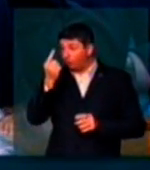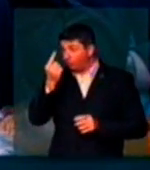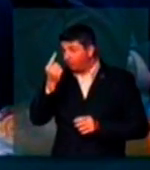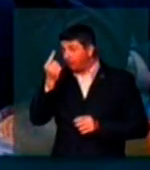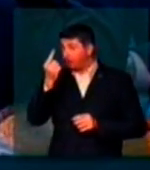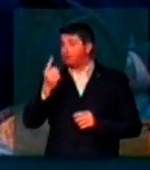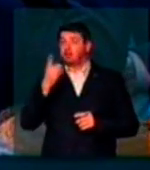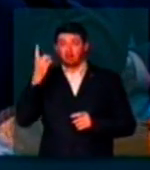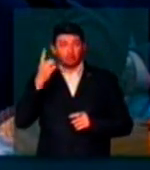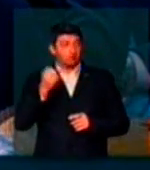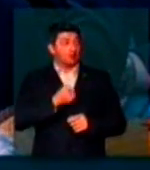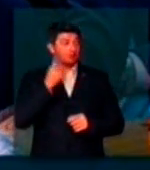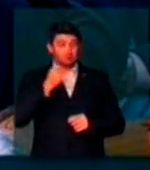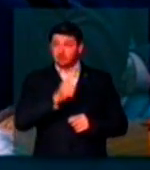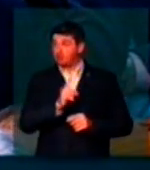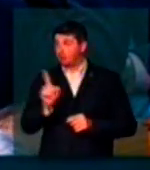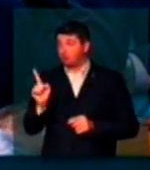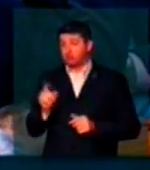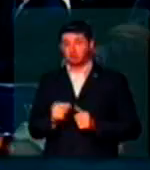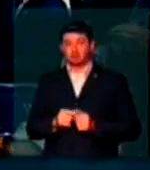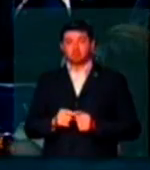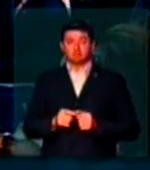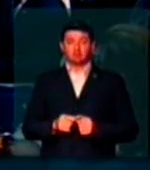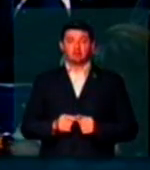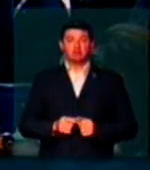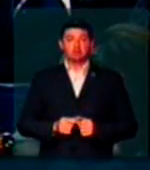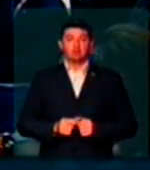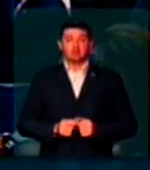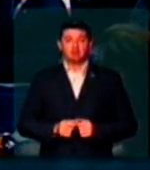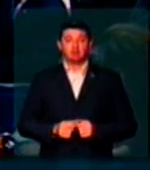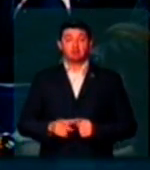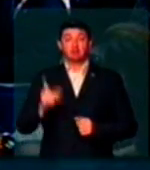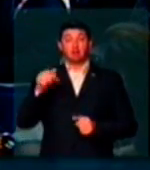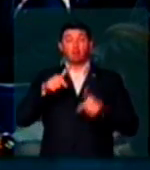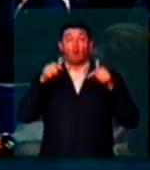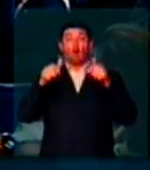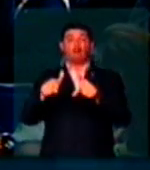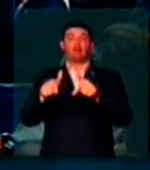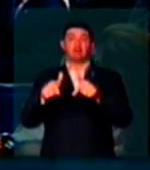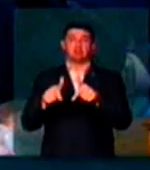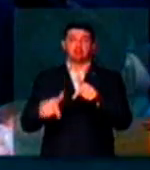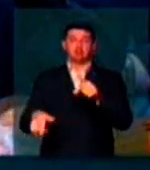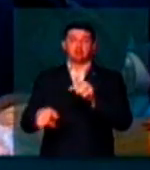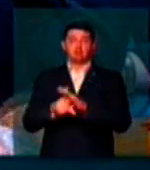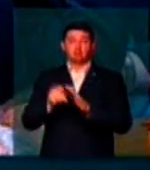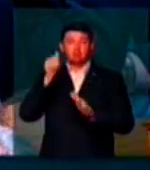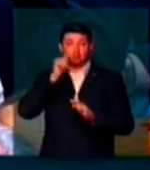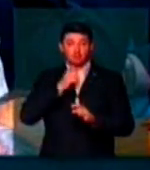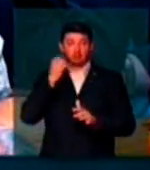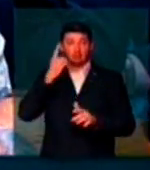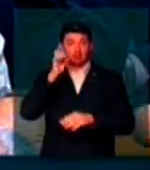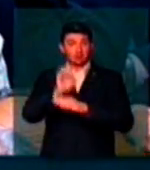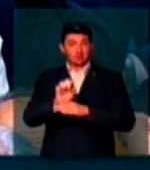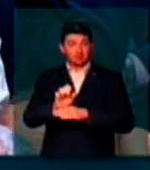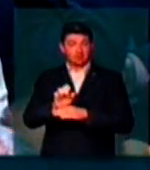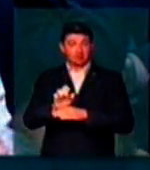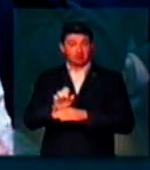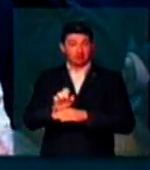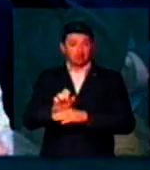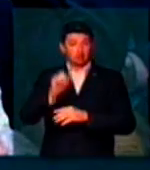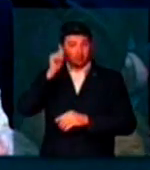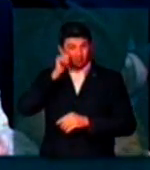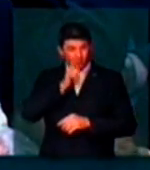deputados, deputadas e senadoras, se refere a uma ofensa feita a uma deputada estadual,